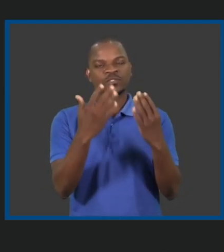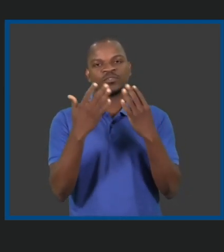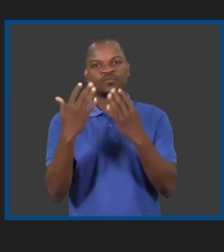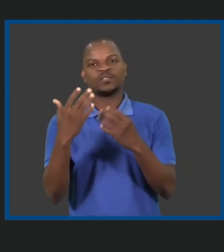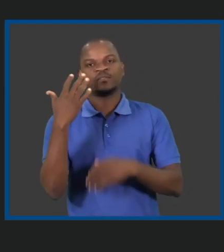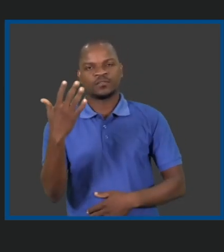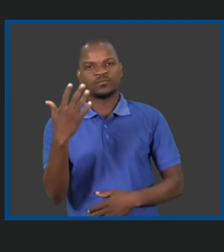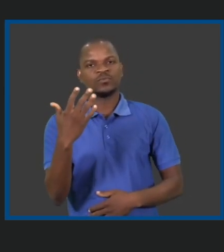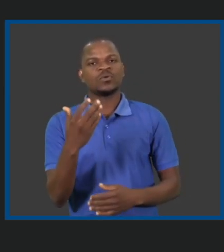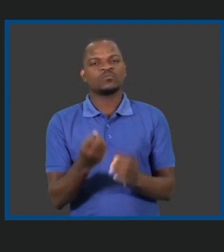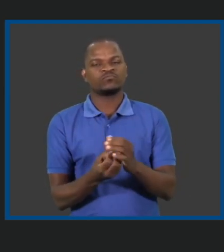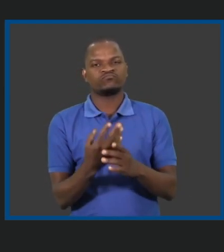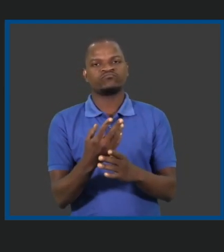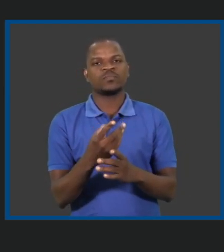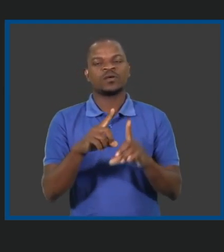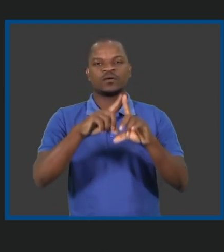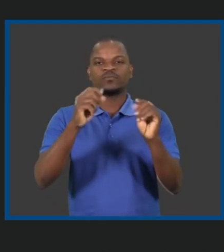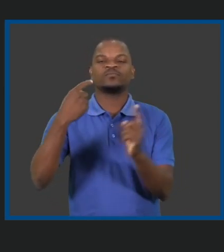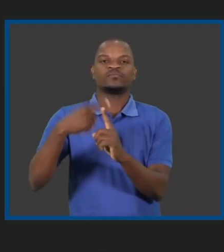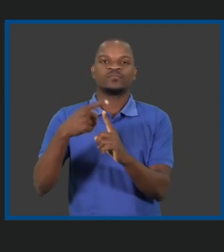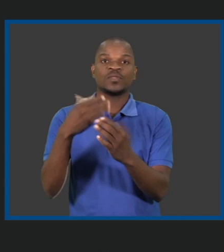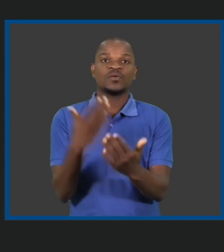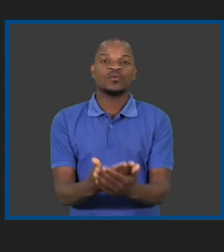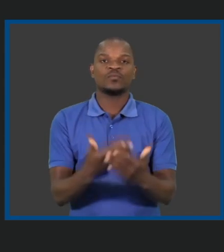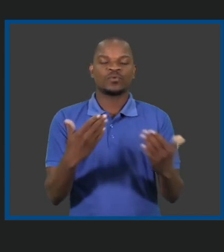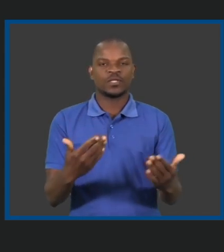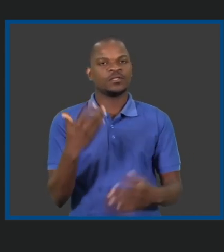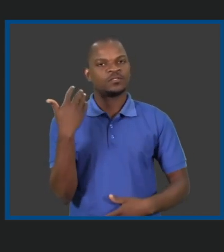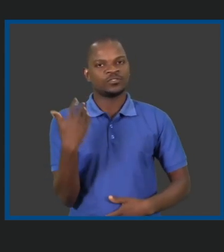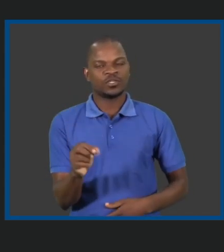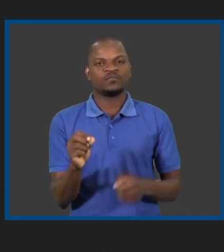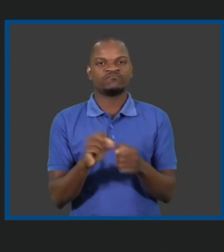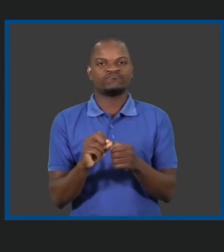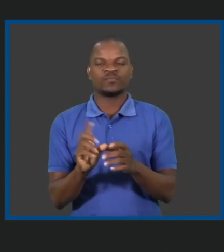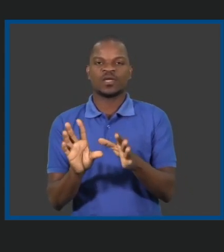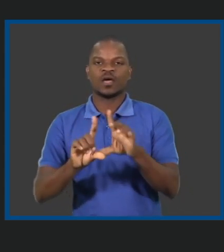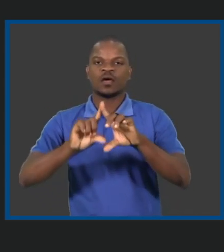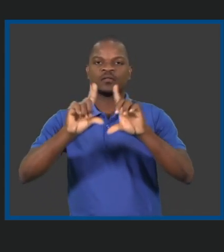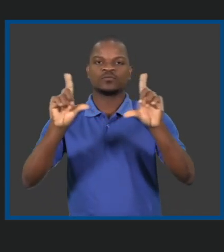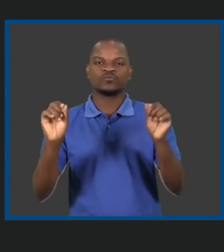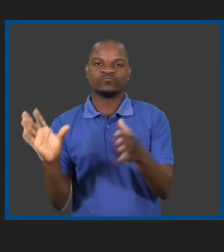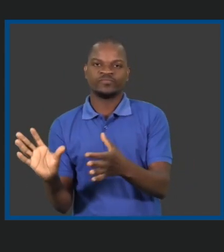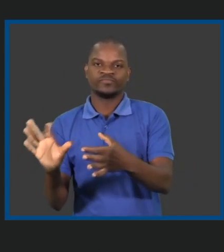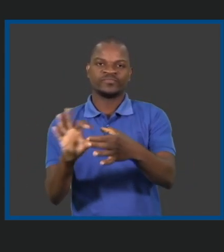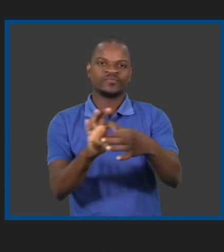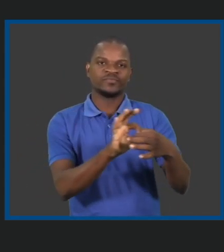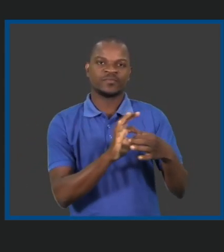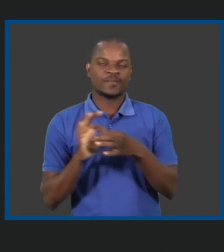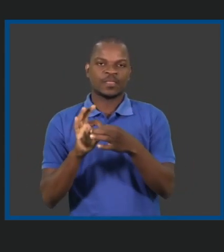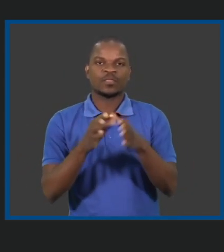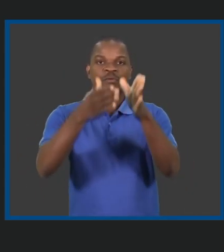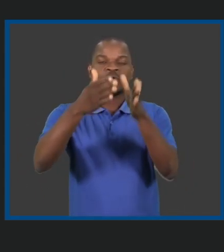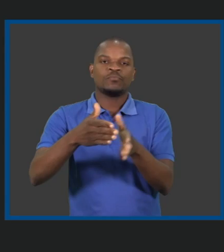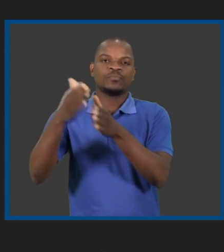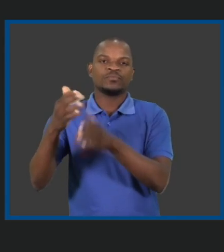vários motivos primeiro porque conseguiu juntar unir as pessoas com consciência visual